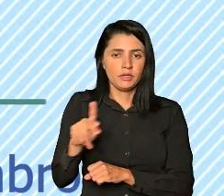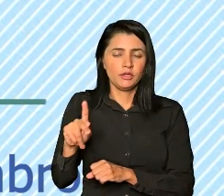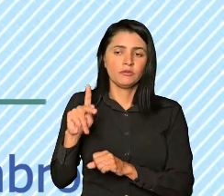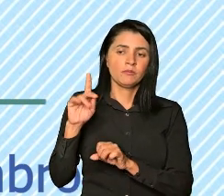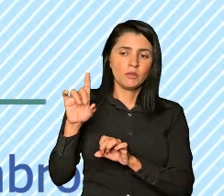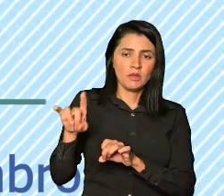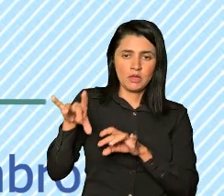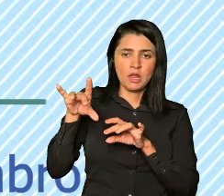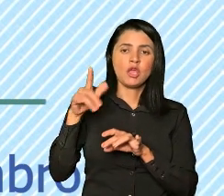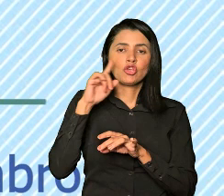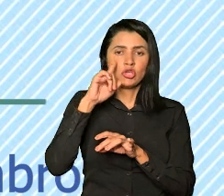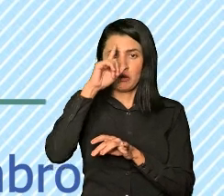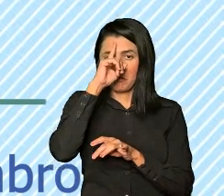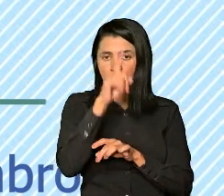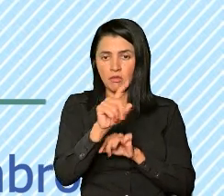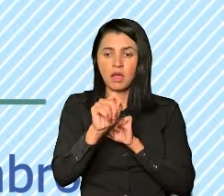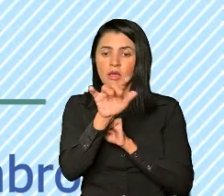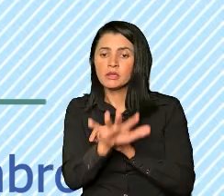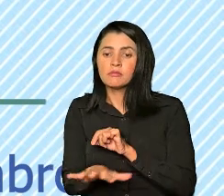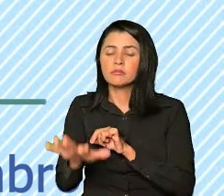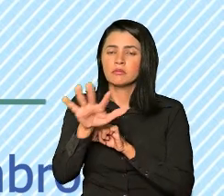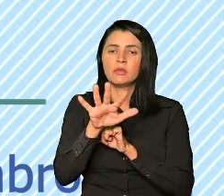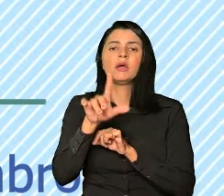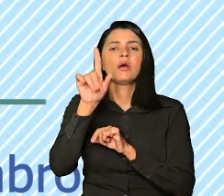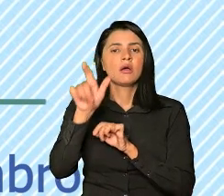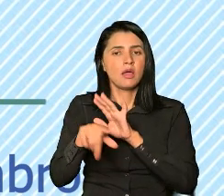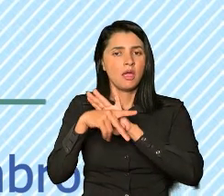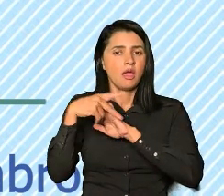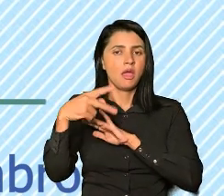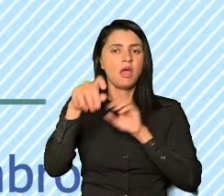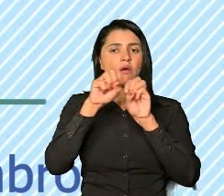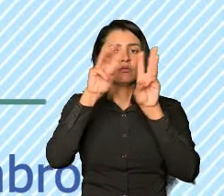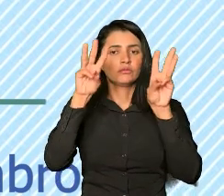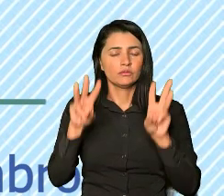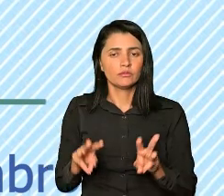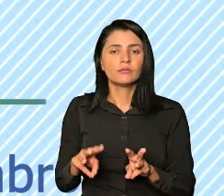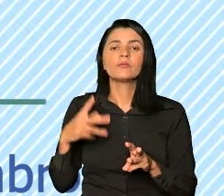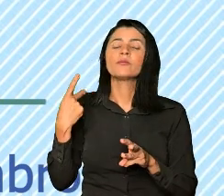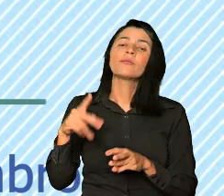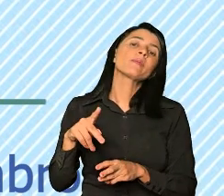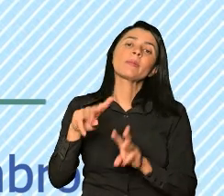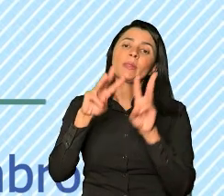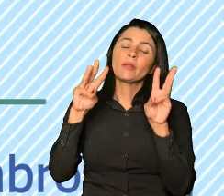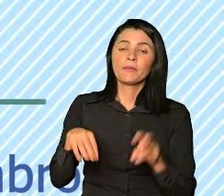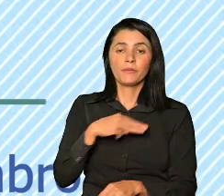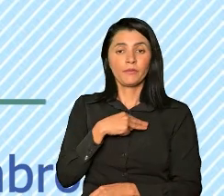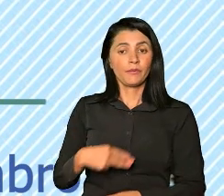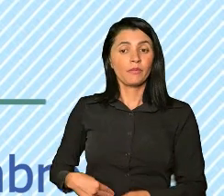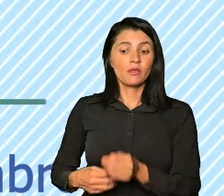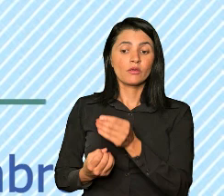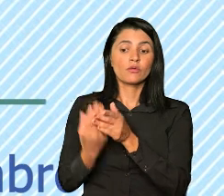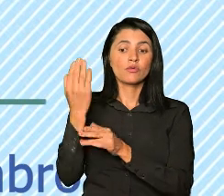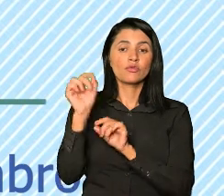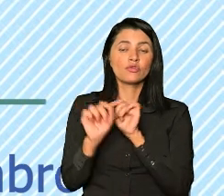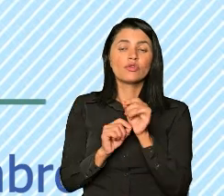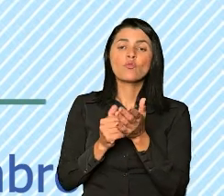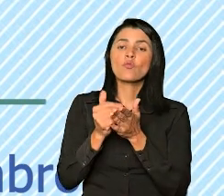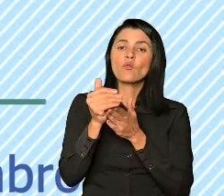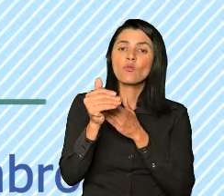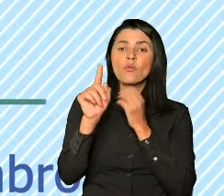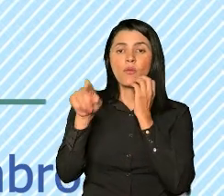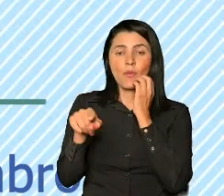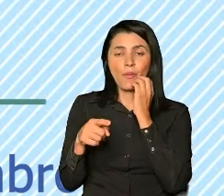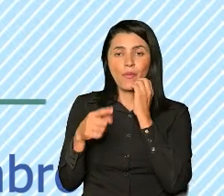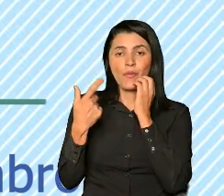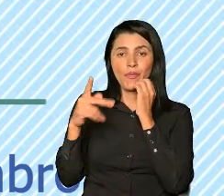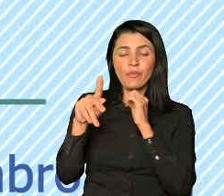ele já designa que aquele espaço será um museu, né? E o Museu da República ele vai surgir inicialmente como um